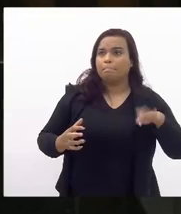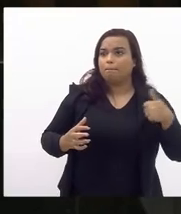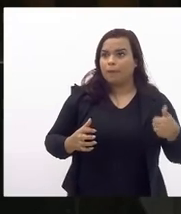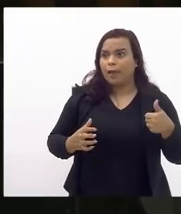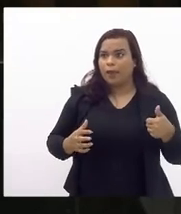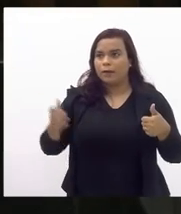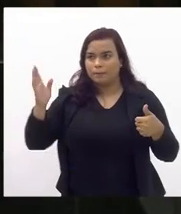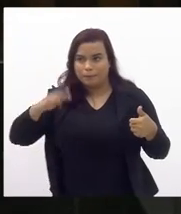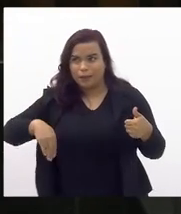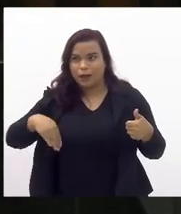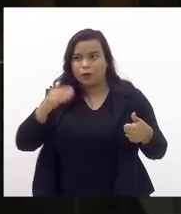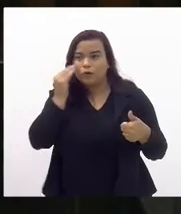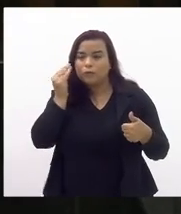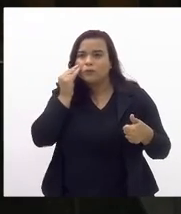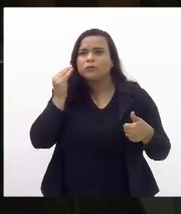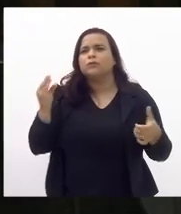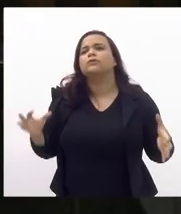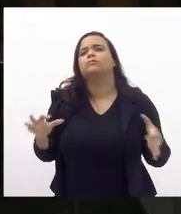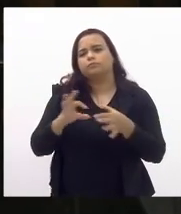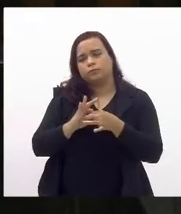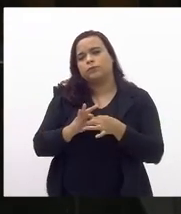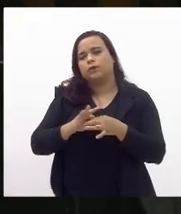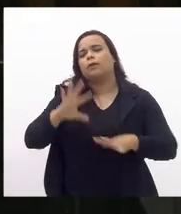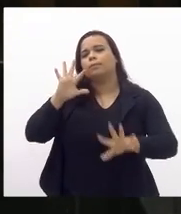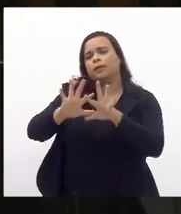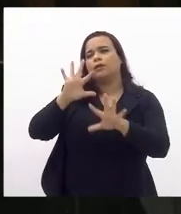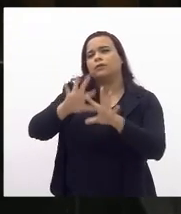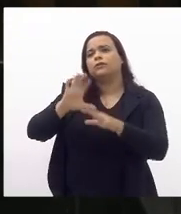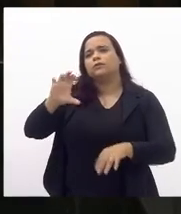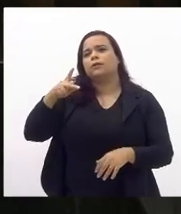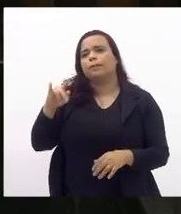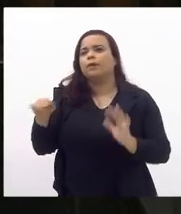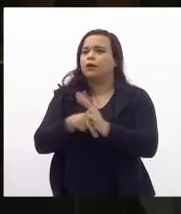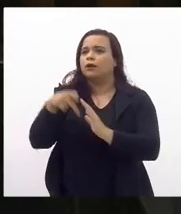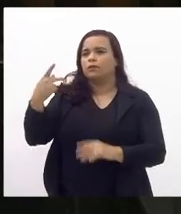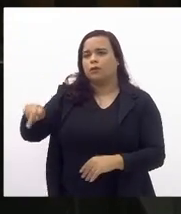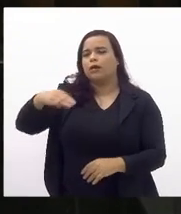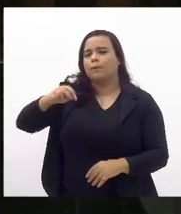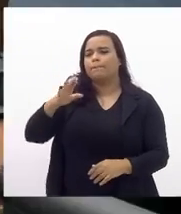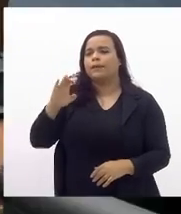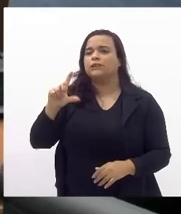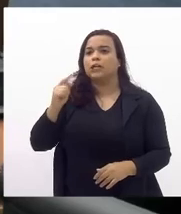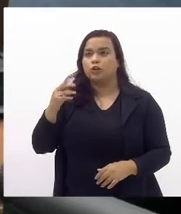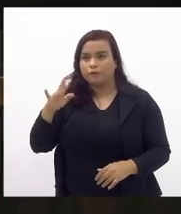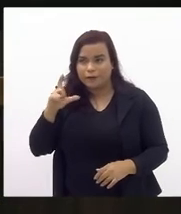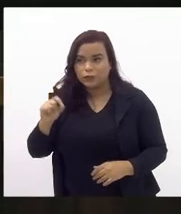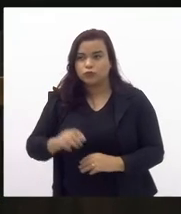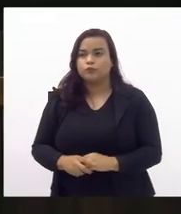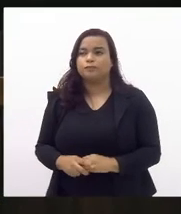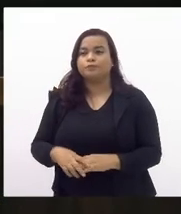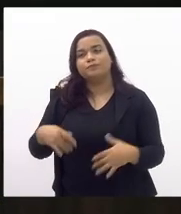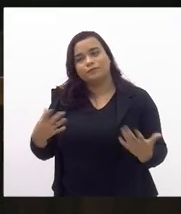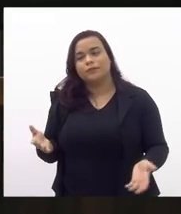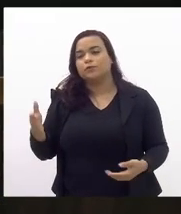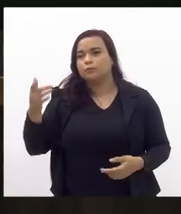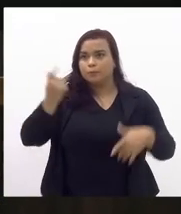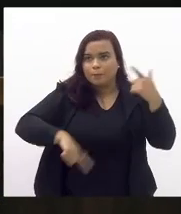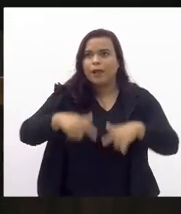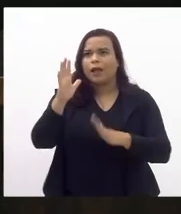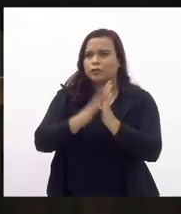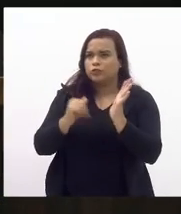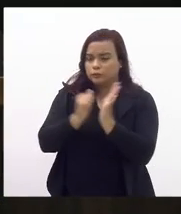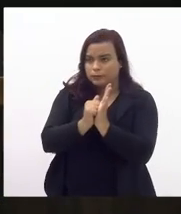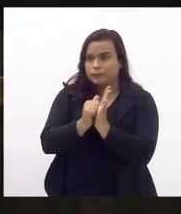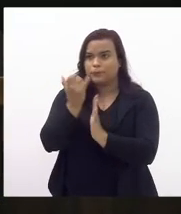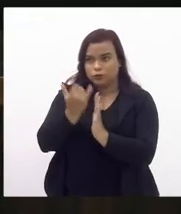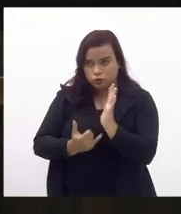aqui a CPI da milícia do senhor Marcelo Freixo. Muito obrigado, senhora presidente. Não havendo mais inscritos no expediente